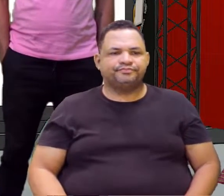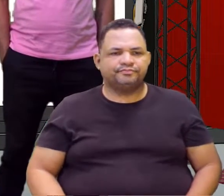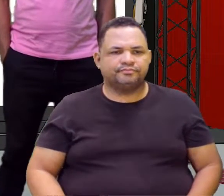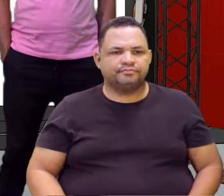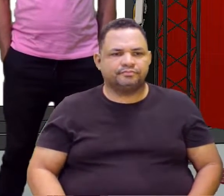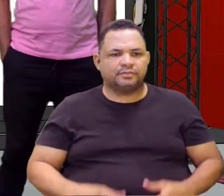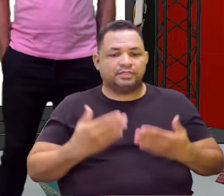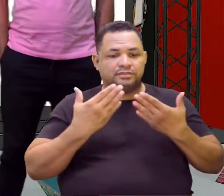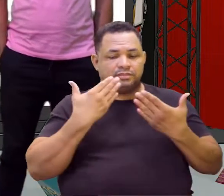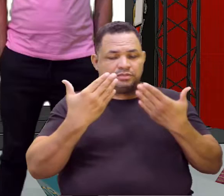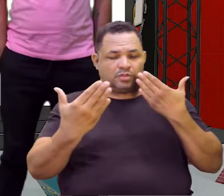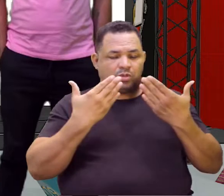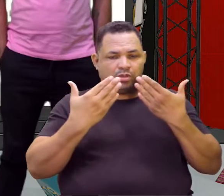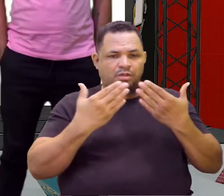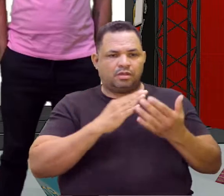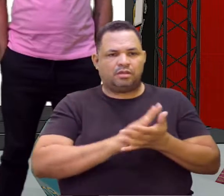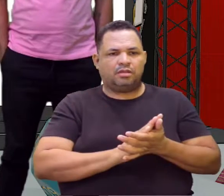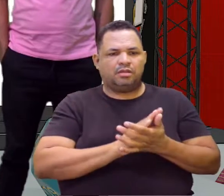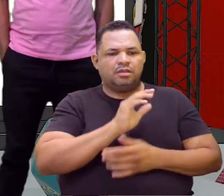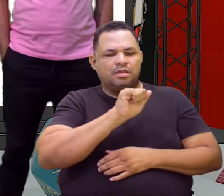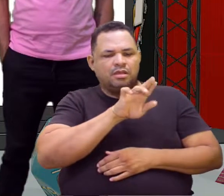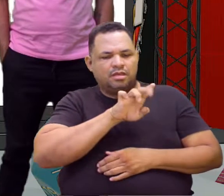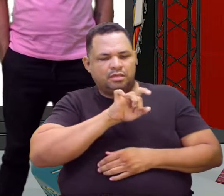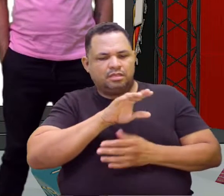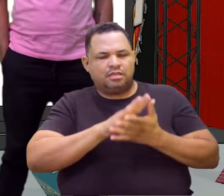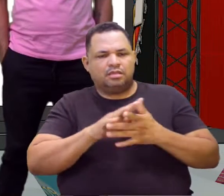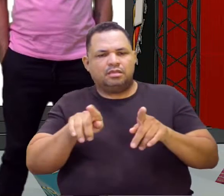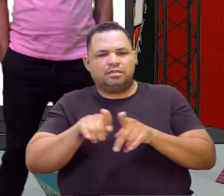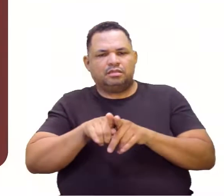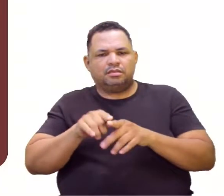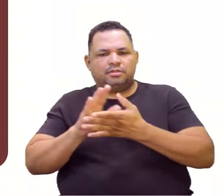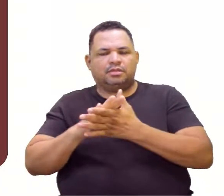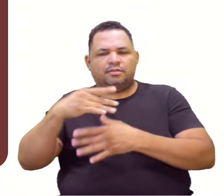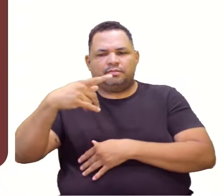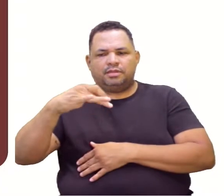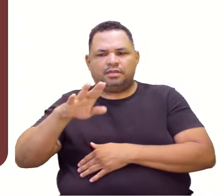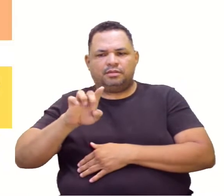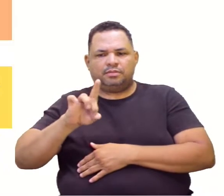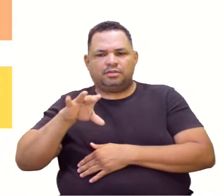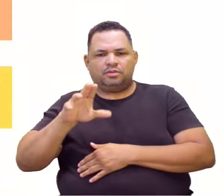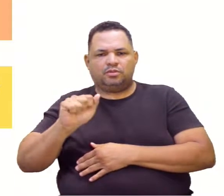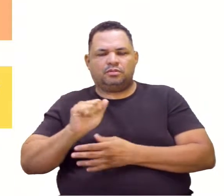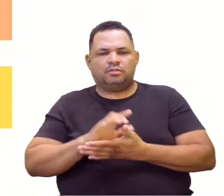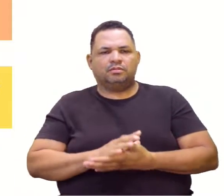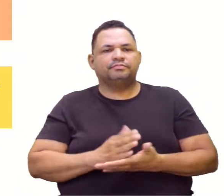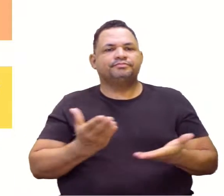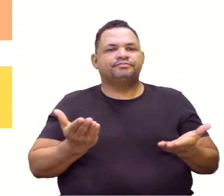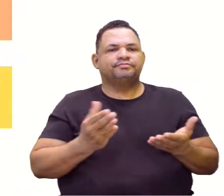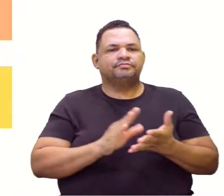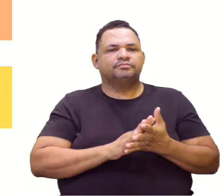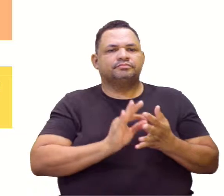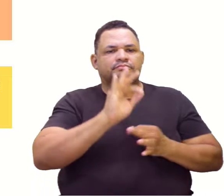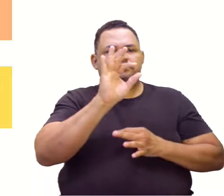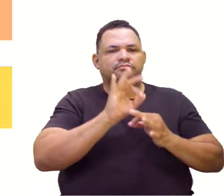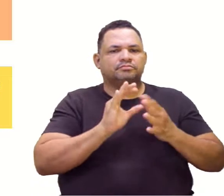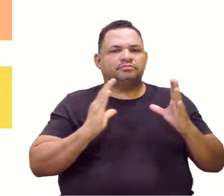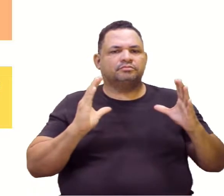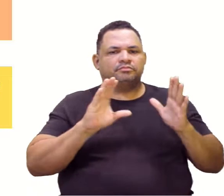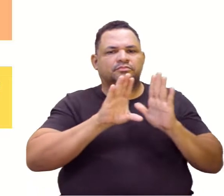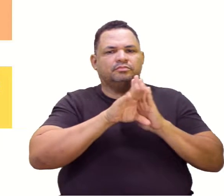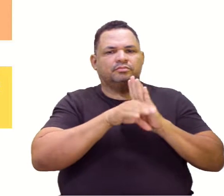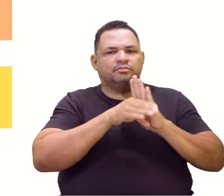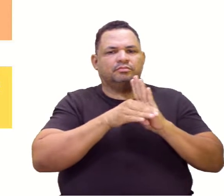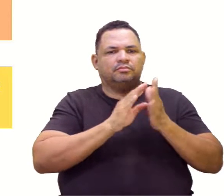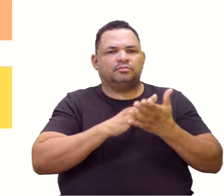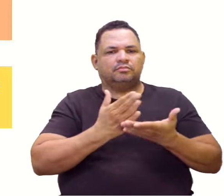paralelo entre área e perímetro na telinha com a gente, olha lá. Então, na geometria, os conceitos de área e